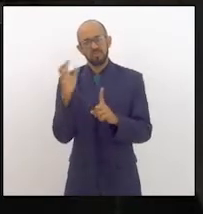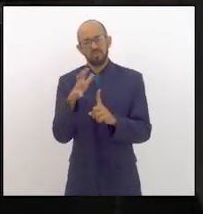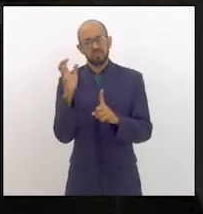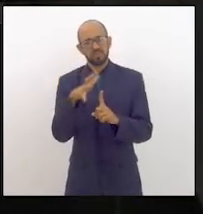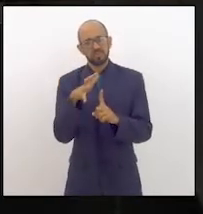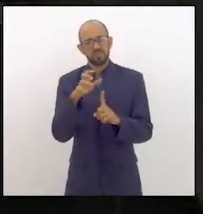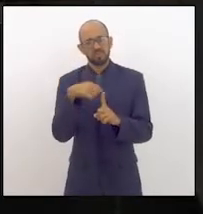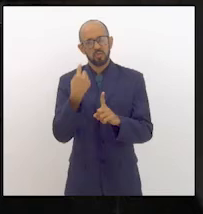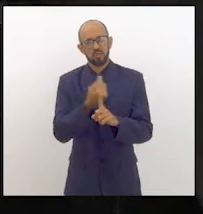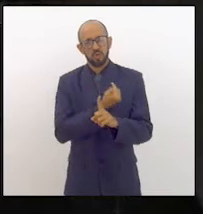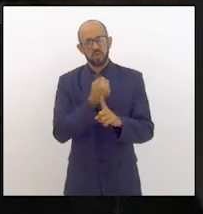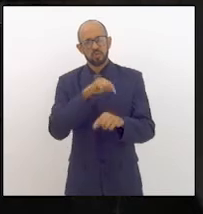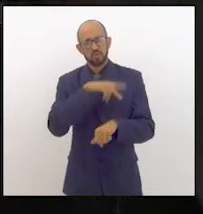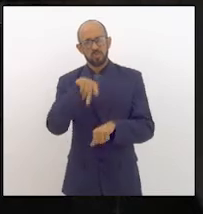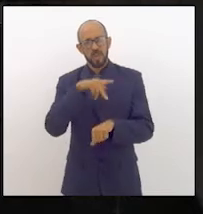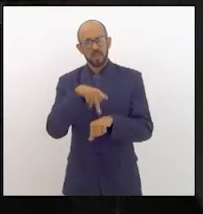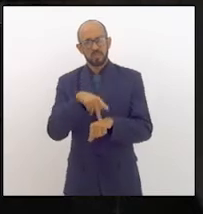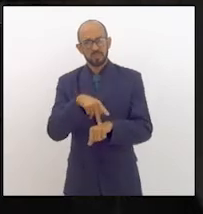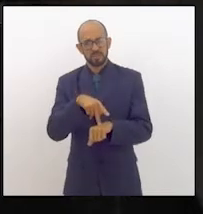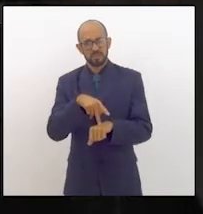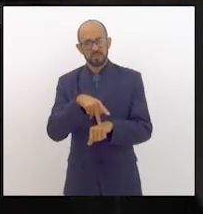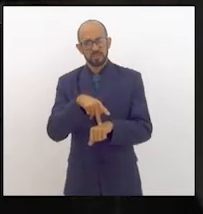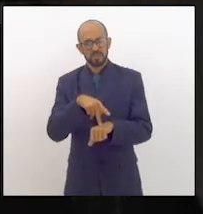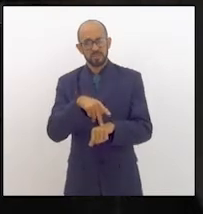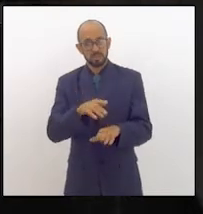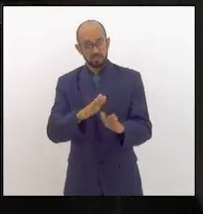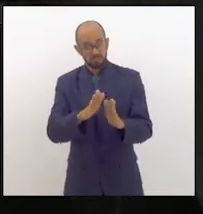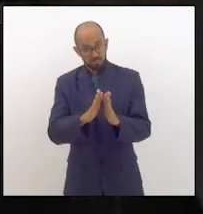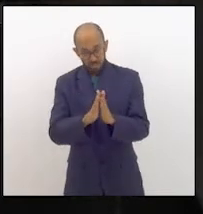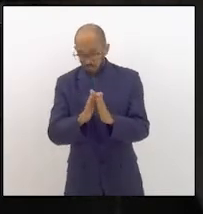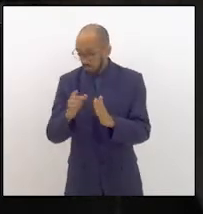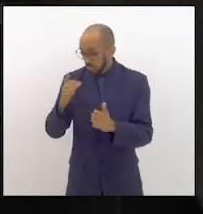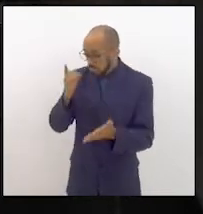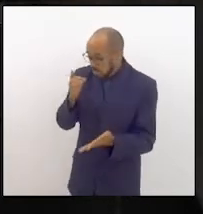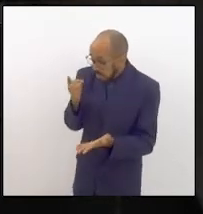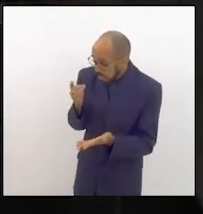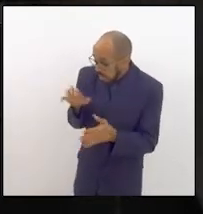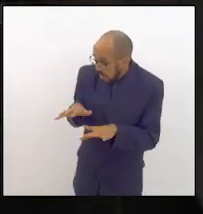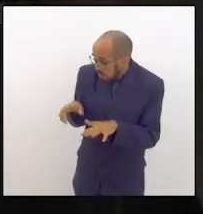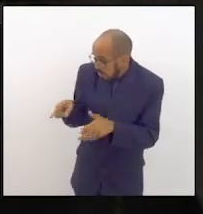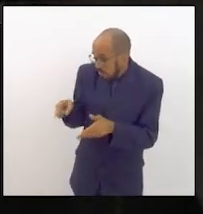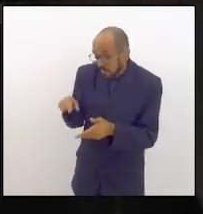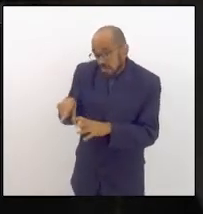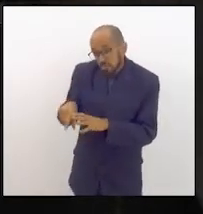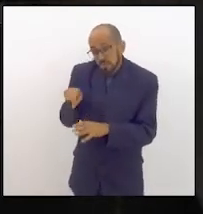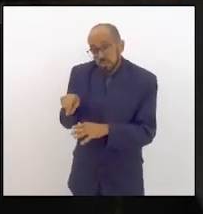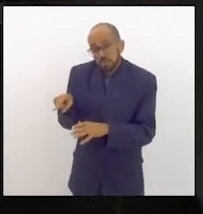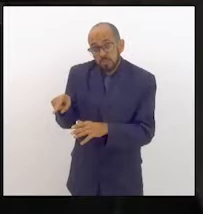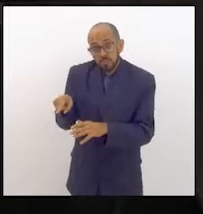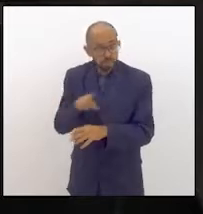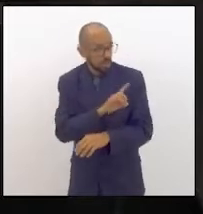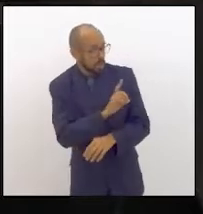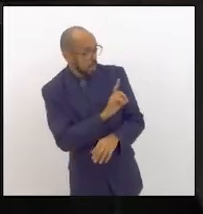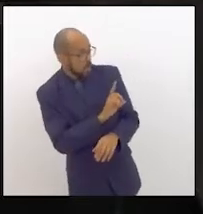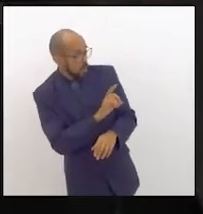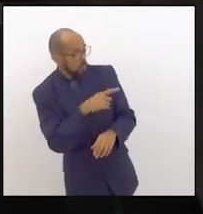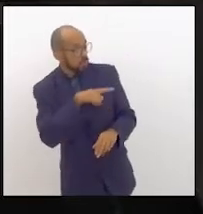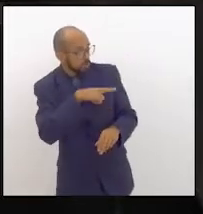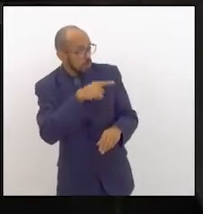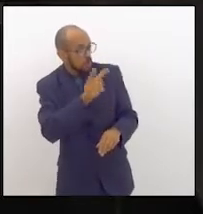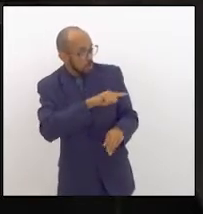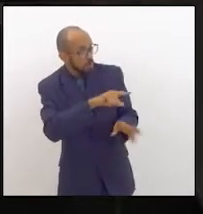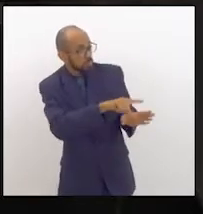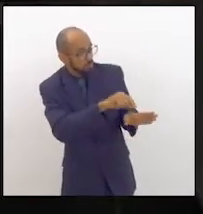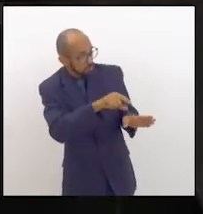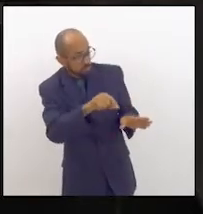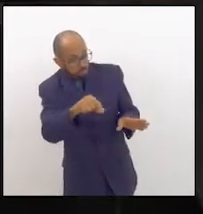nosso país mas Deputado é o que tem é o que tem não gente também tem outras